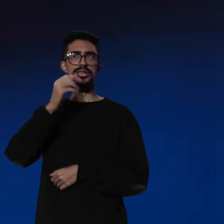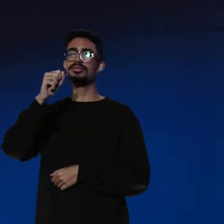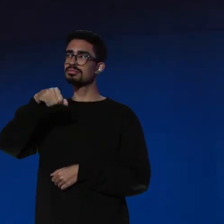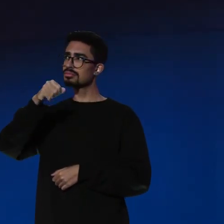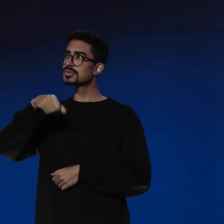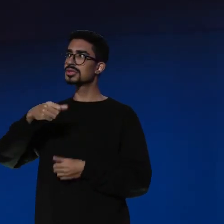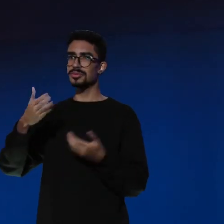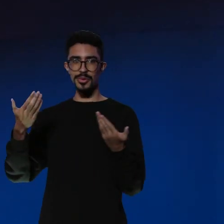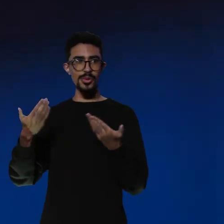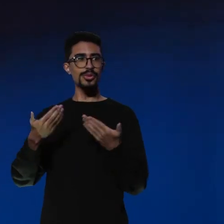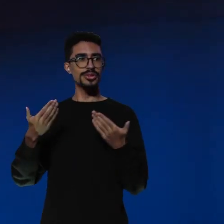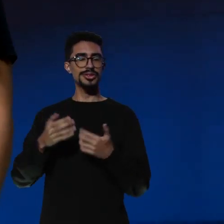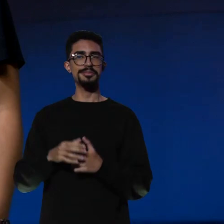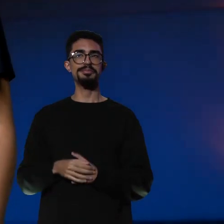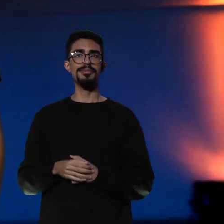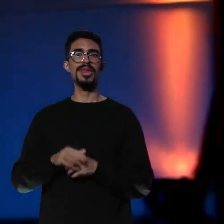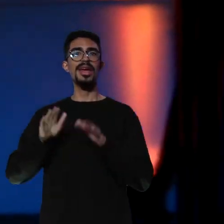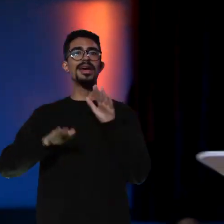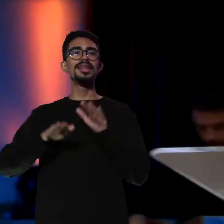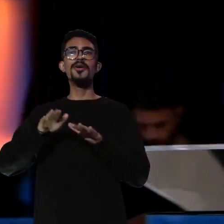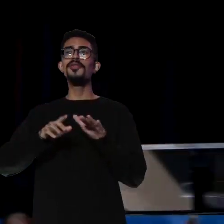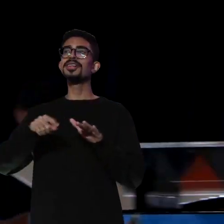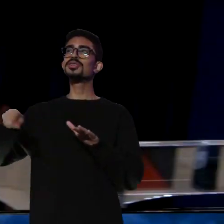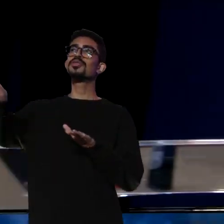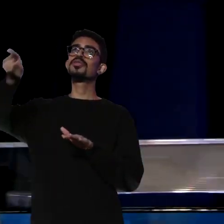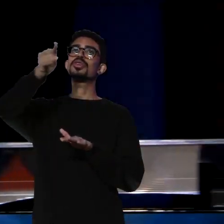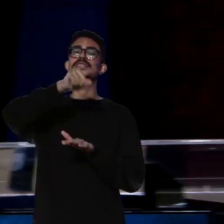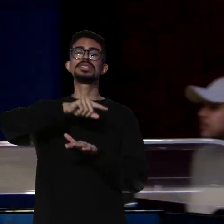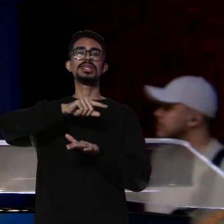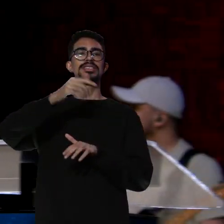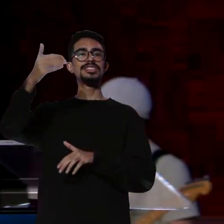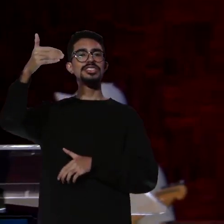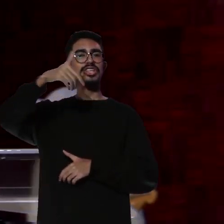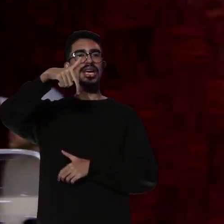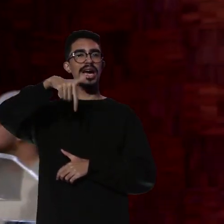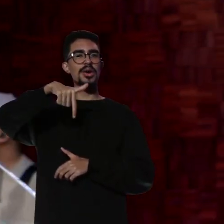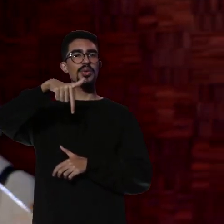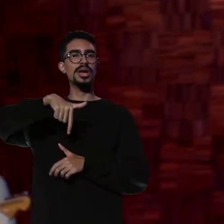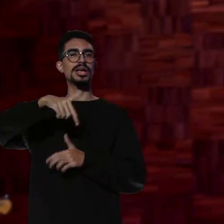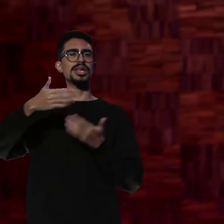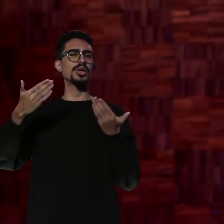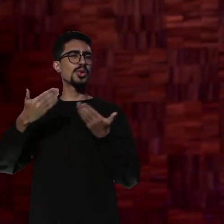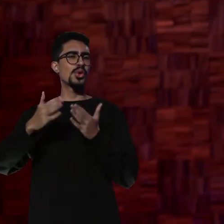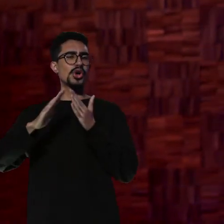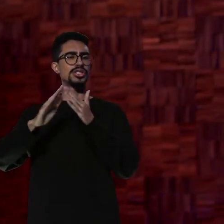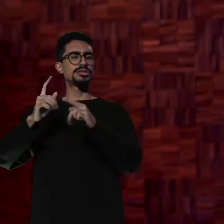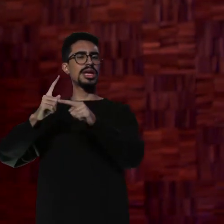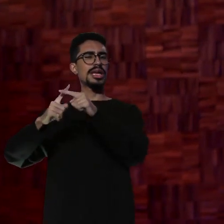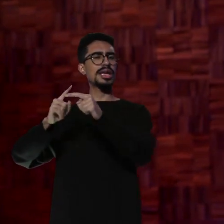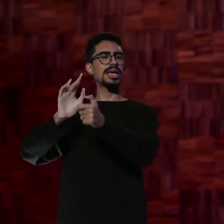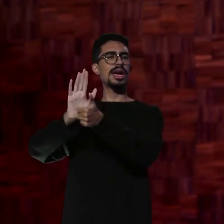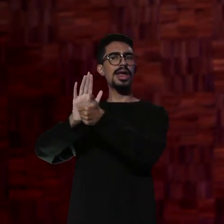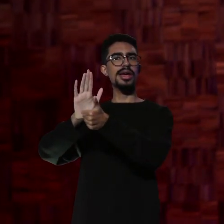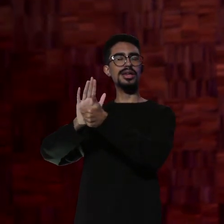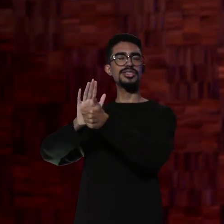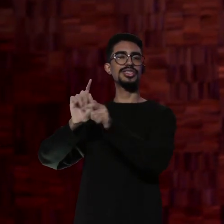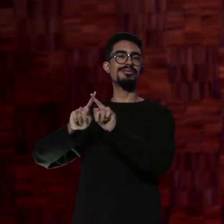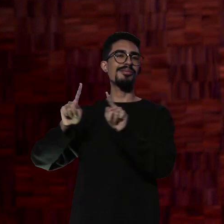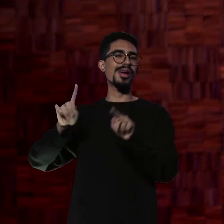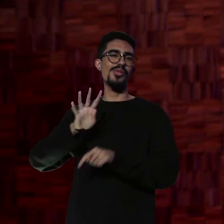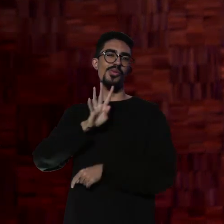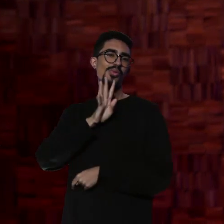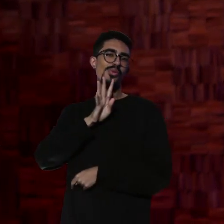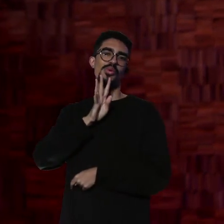E talvez você está aqui no culto hoje, mas você ainda não conhece a Jesus de verdade. Ele ainda não é o seu Salvador e o